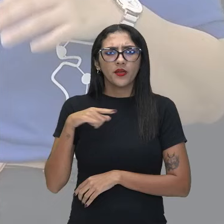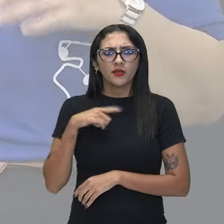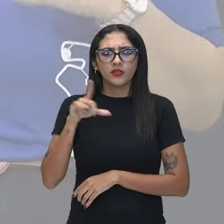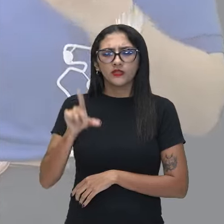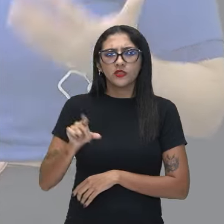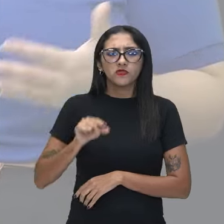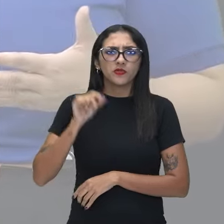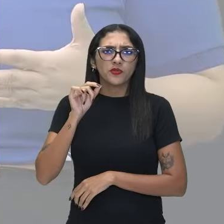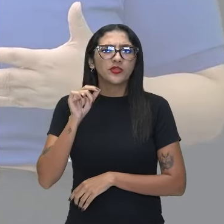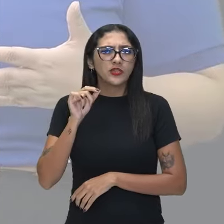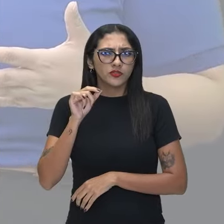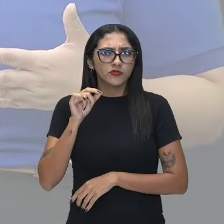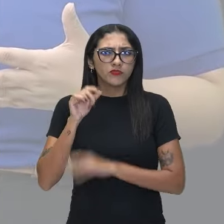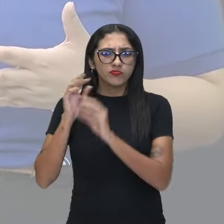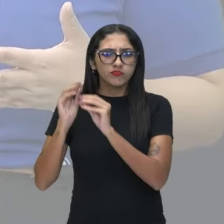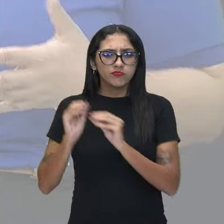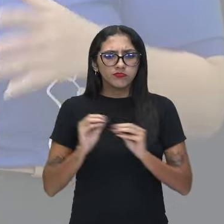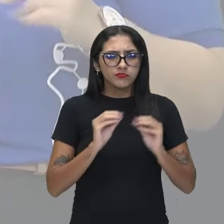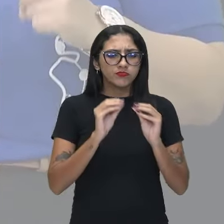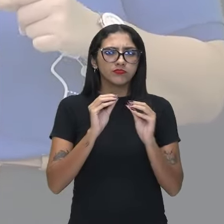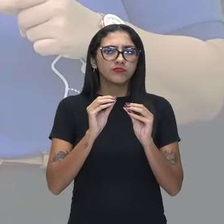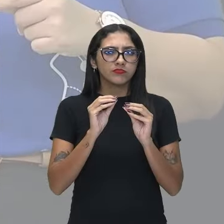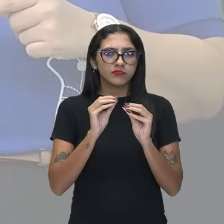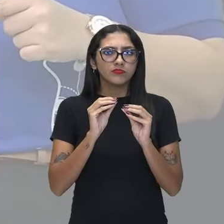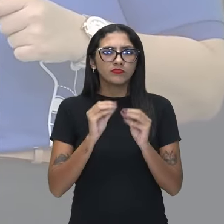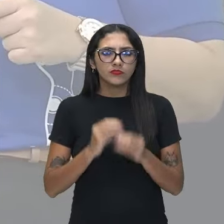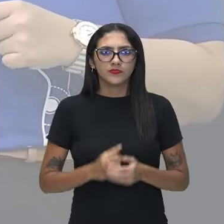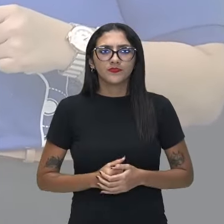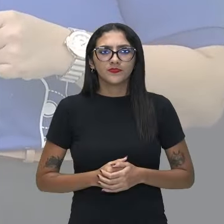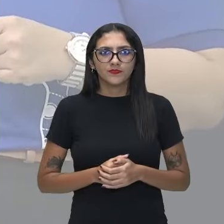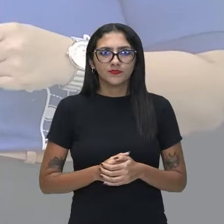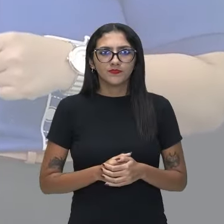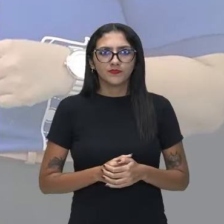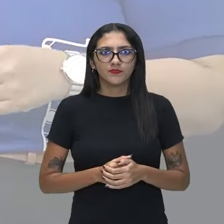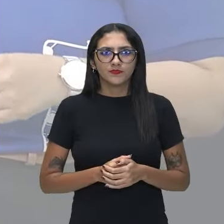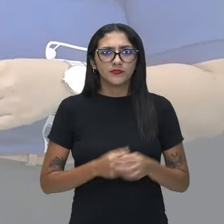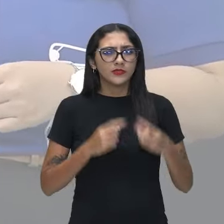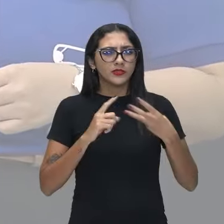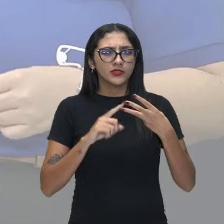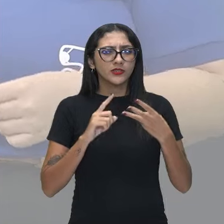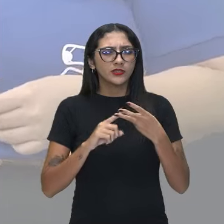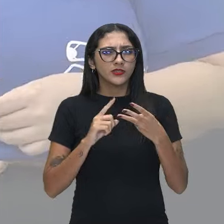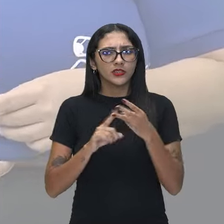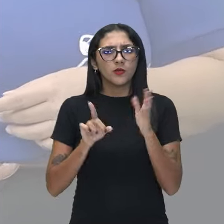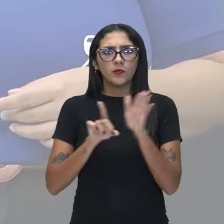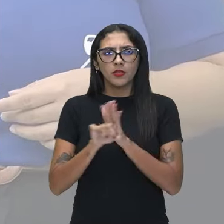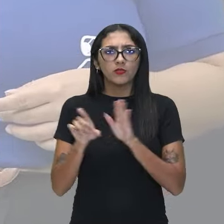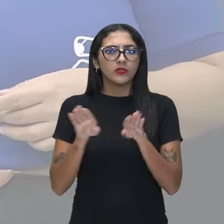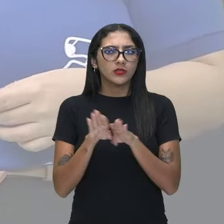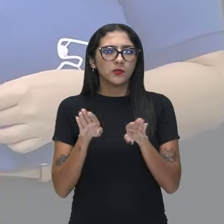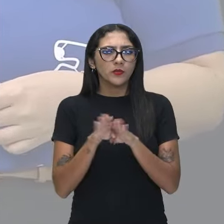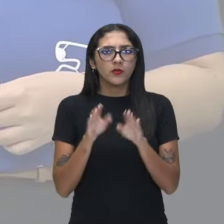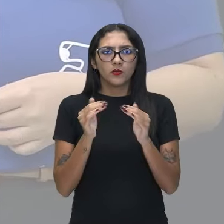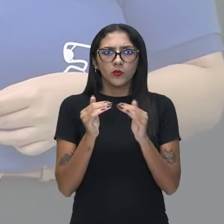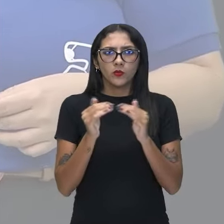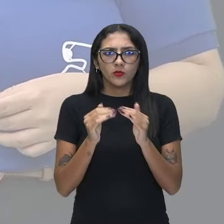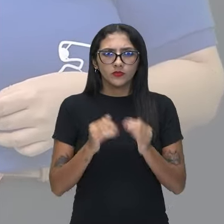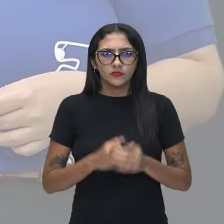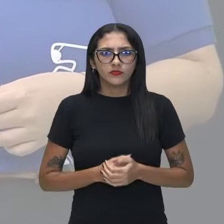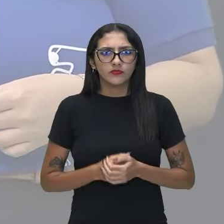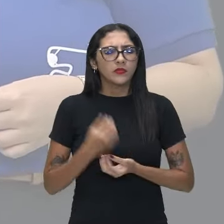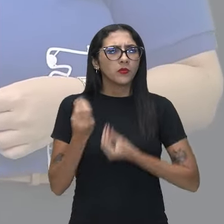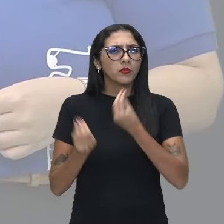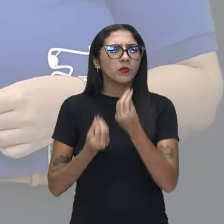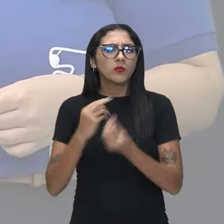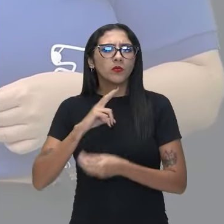já que Portugal possuía outras colônias? E aí uma outra pergunta que eu posso fazer para o meu texto. Como Portugal conseguiu